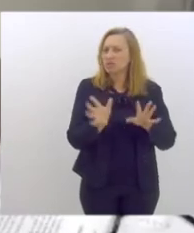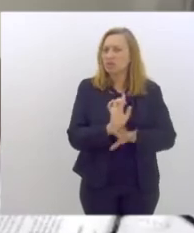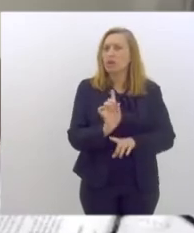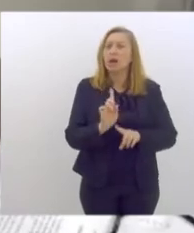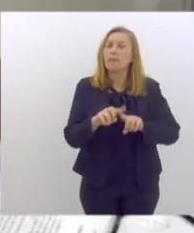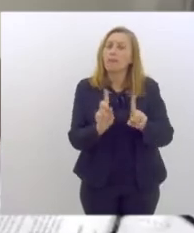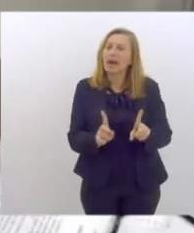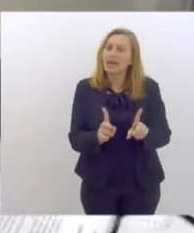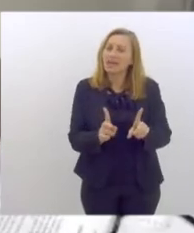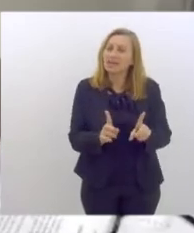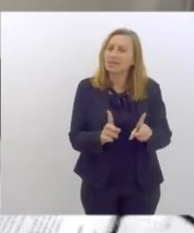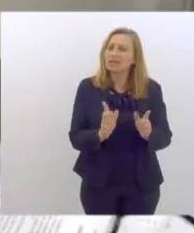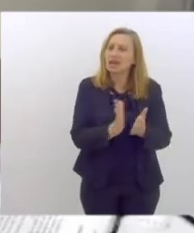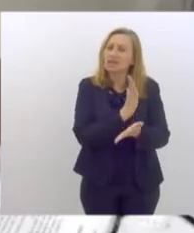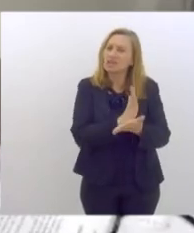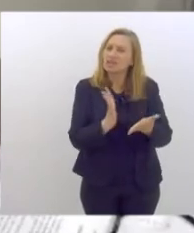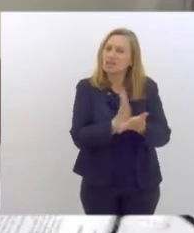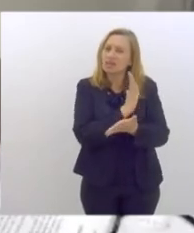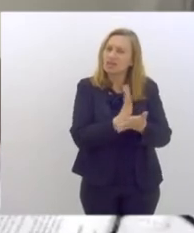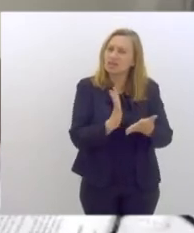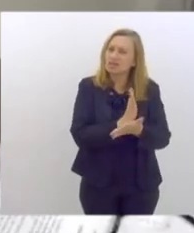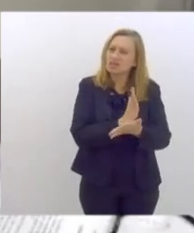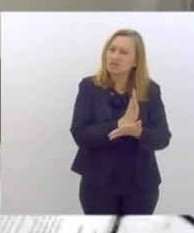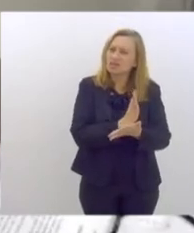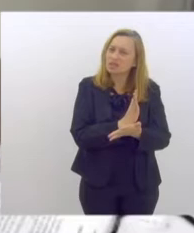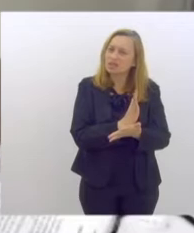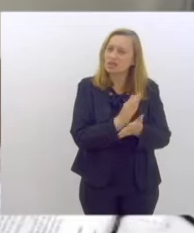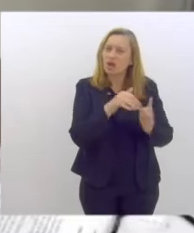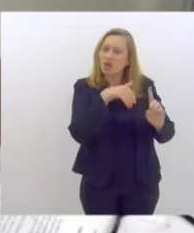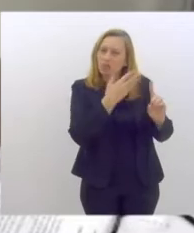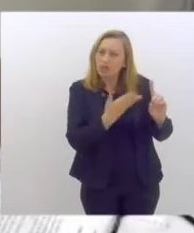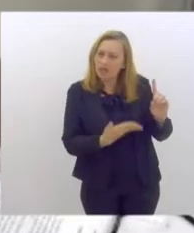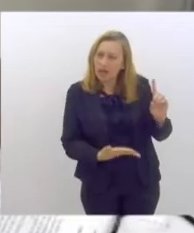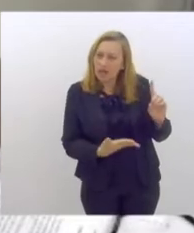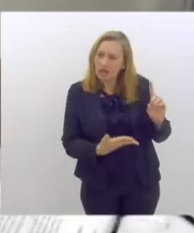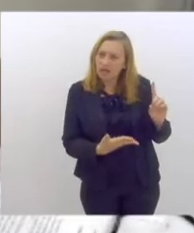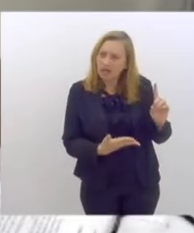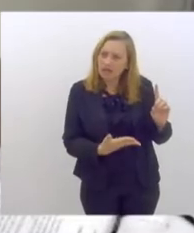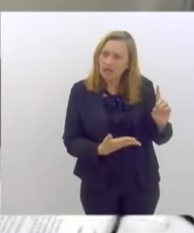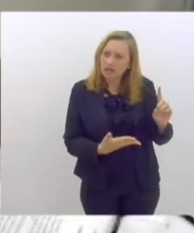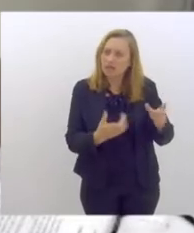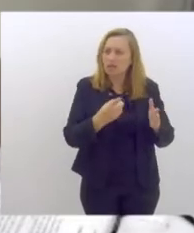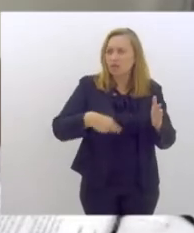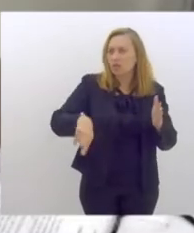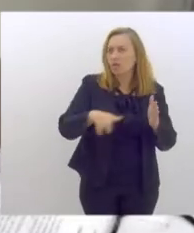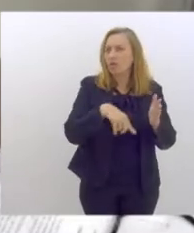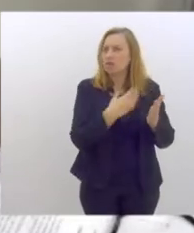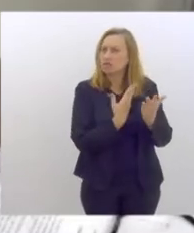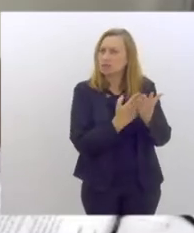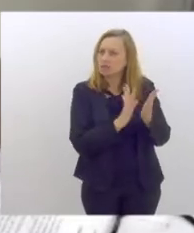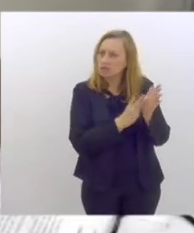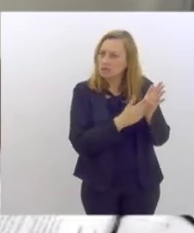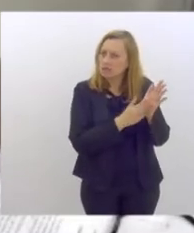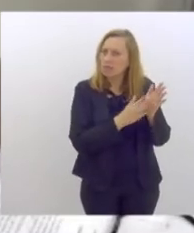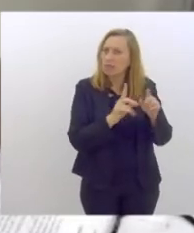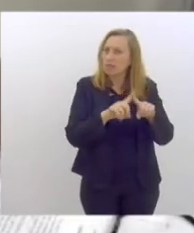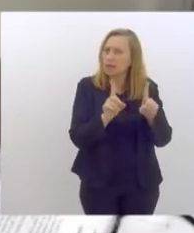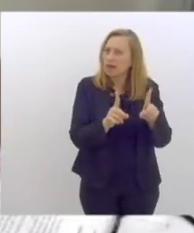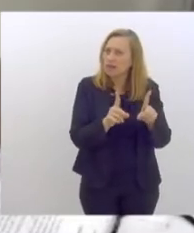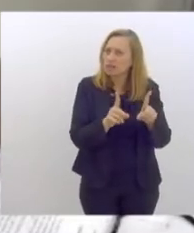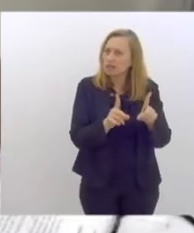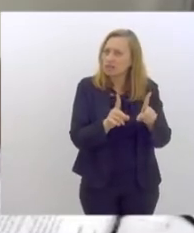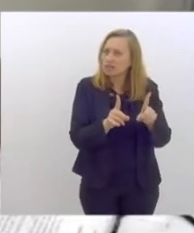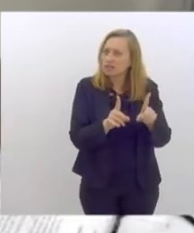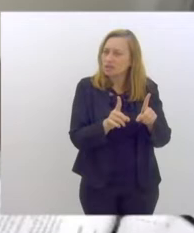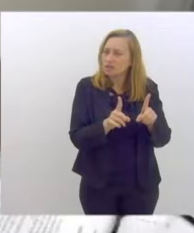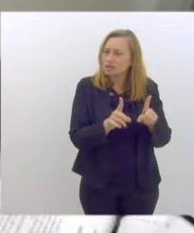mas assim às vezes a homenagem ele tem a ver com a roda de samba com meu caso mas de